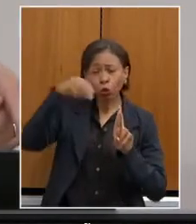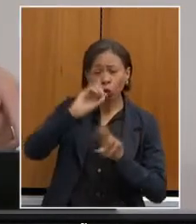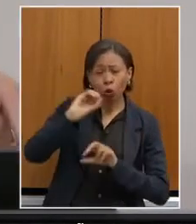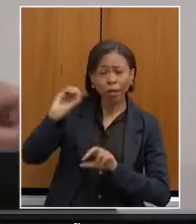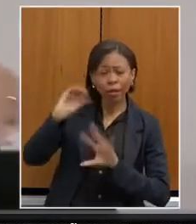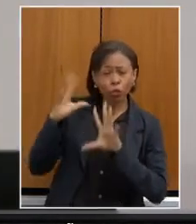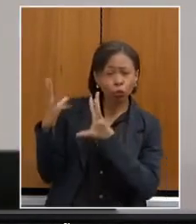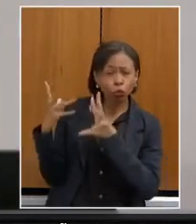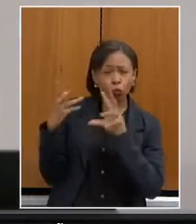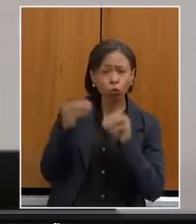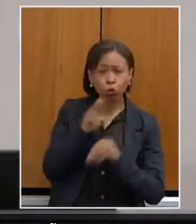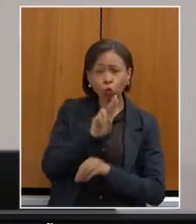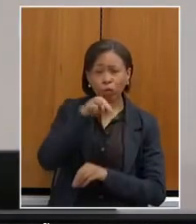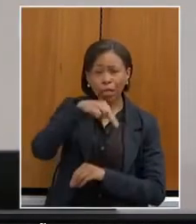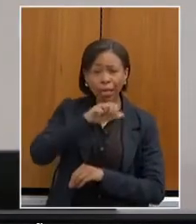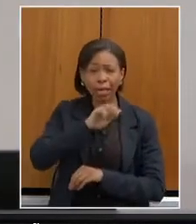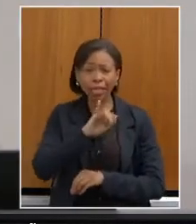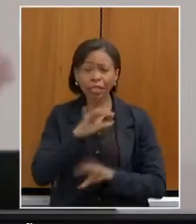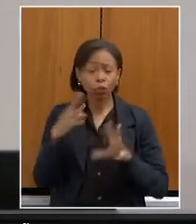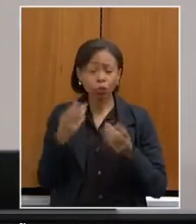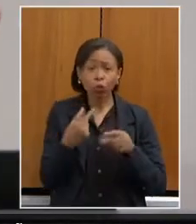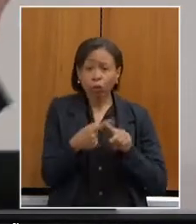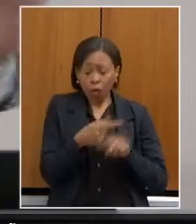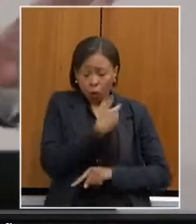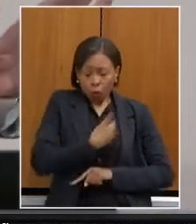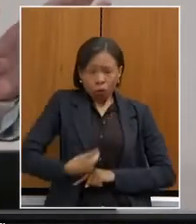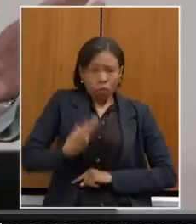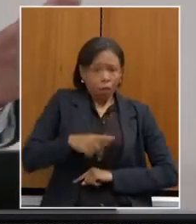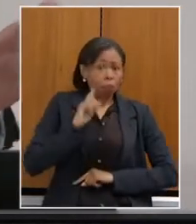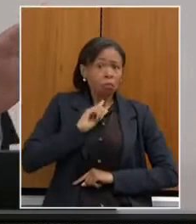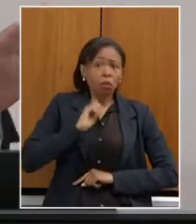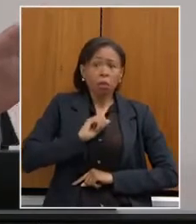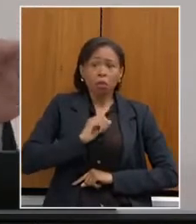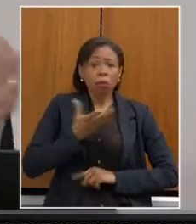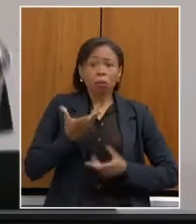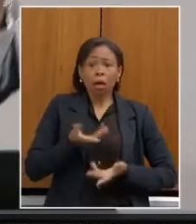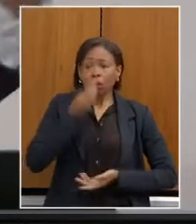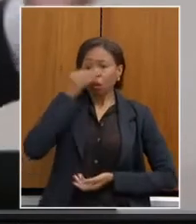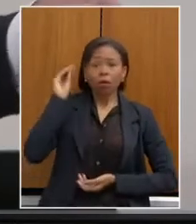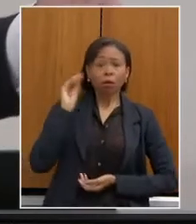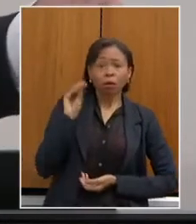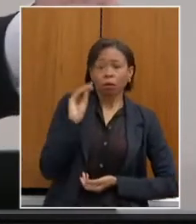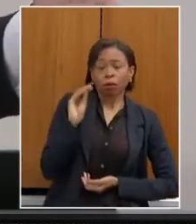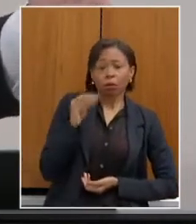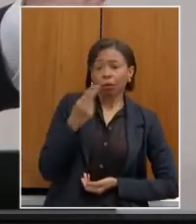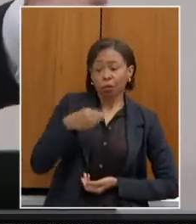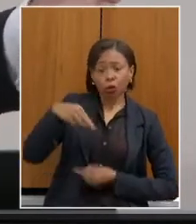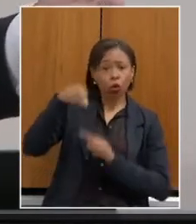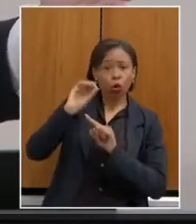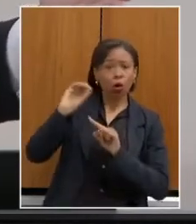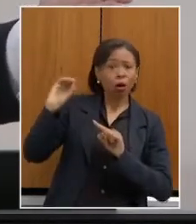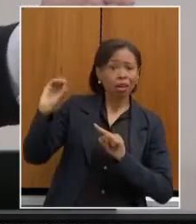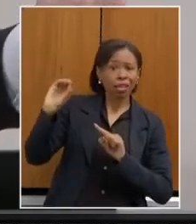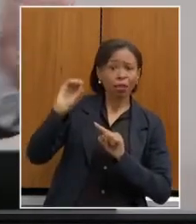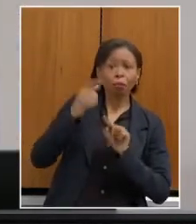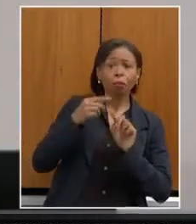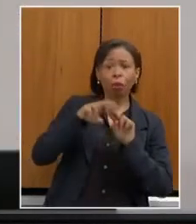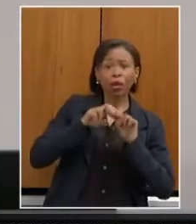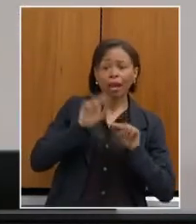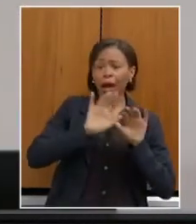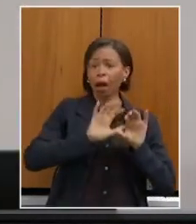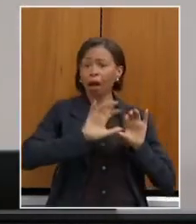cidades do entorno, porque o Estado não faça o papel, porque o Estado esqueceu que existe o Noroeste de Minas pela distância geográfica da região.